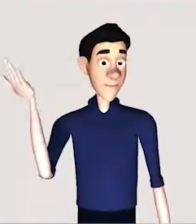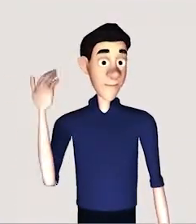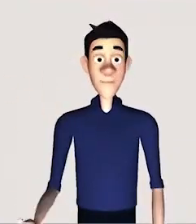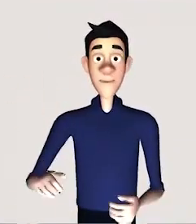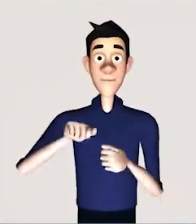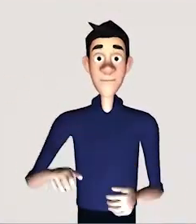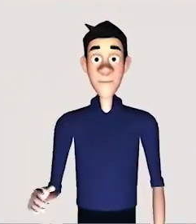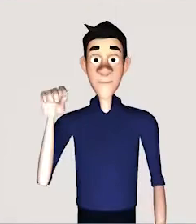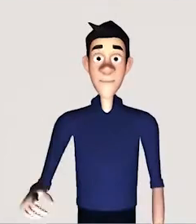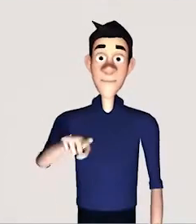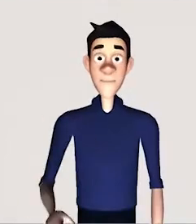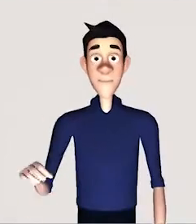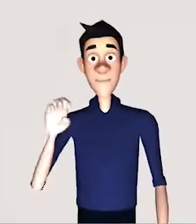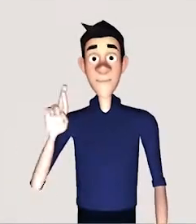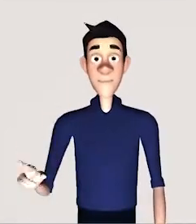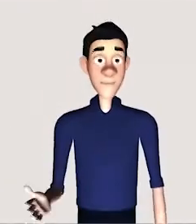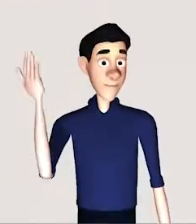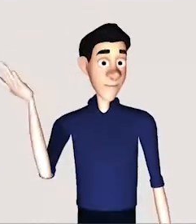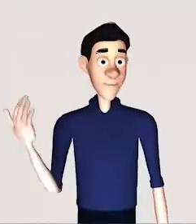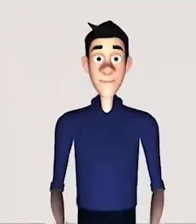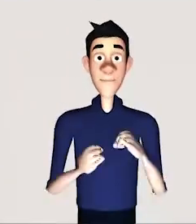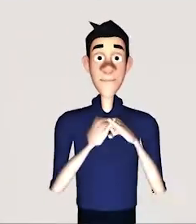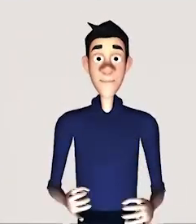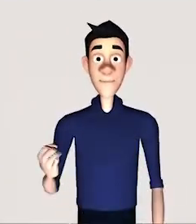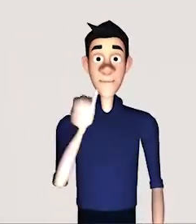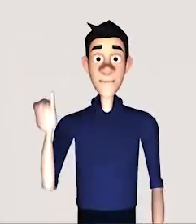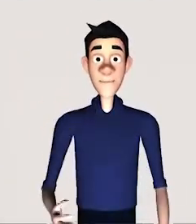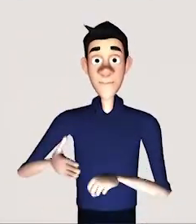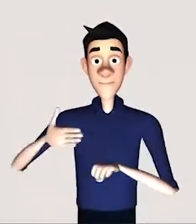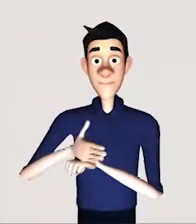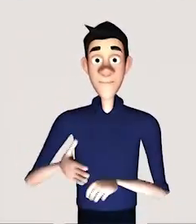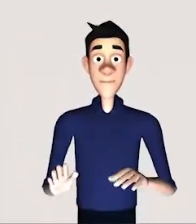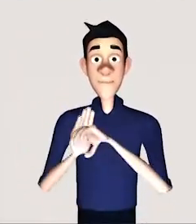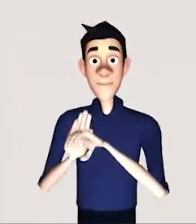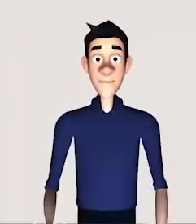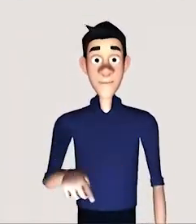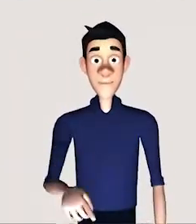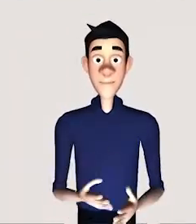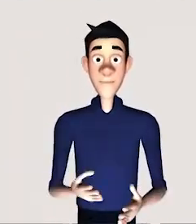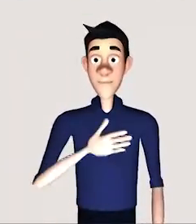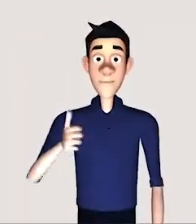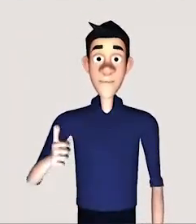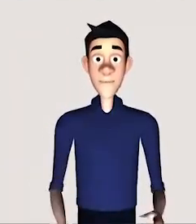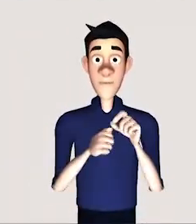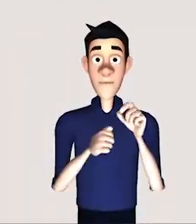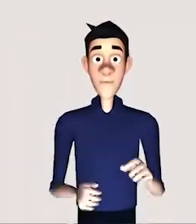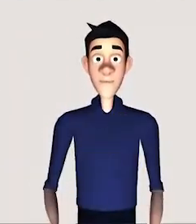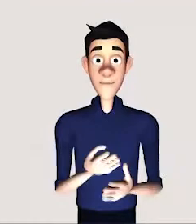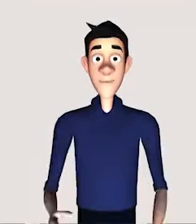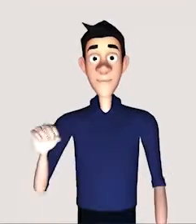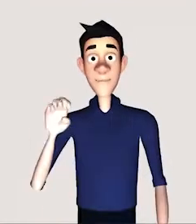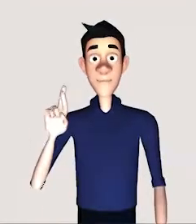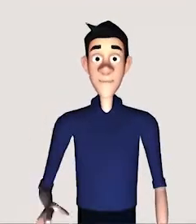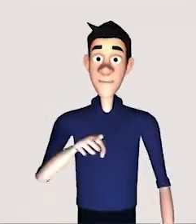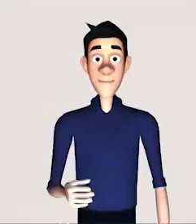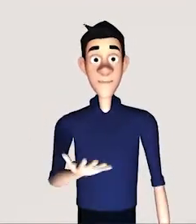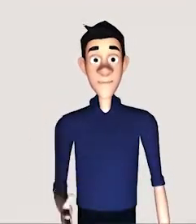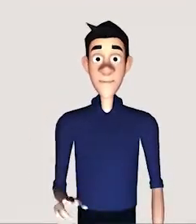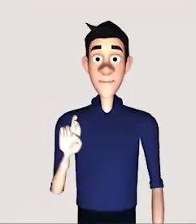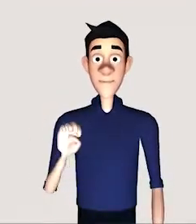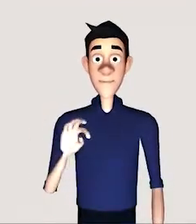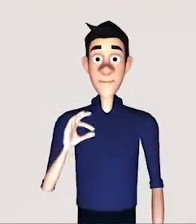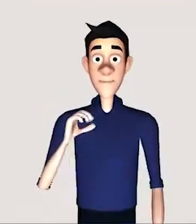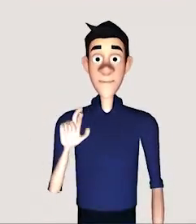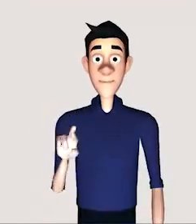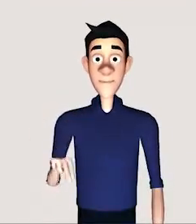mudança. Então, a gente parte, num estudo, a gente parte da constatação de uma realidade para poder, a partir do